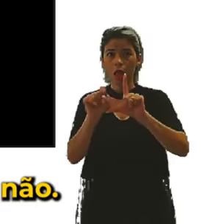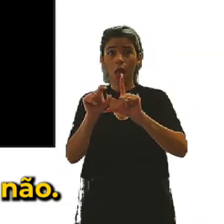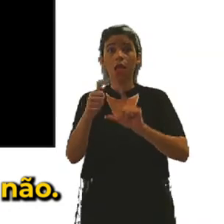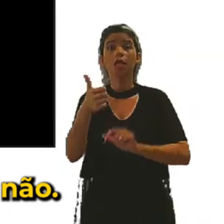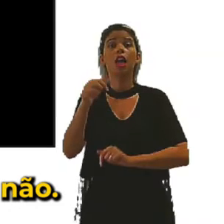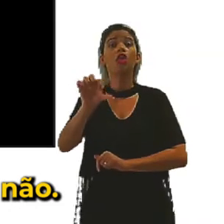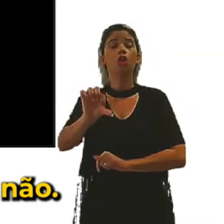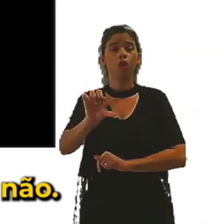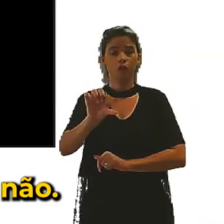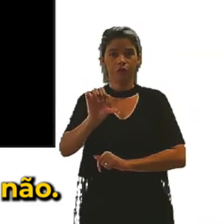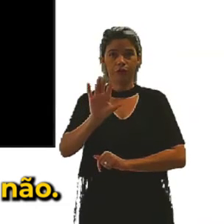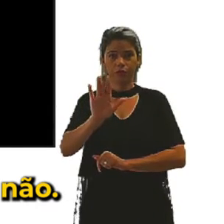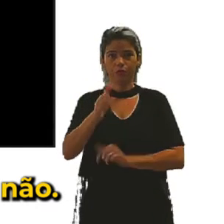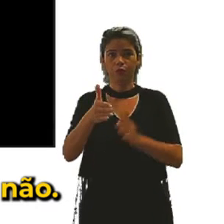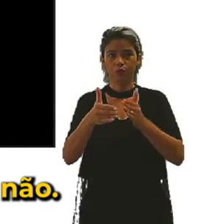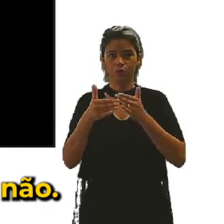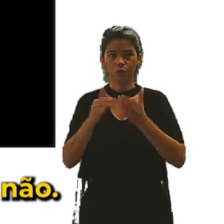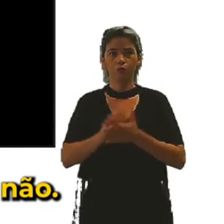gentileza.